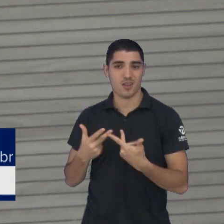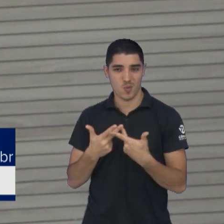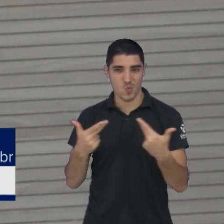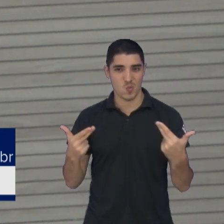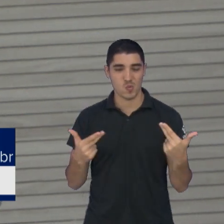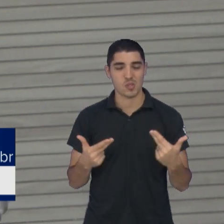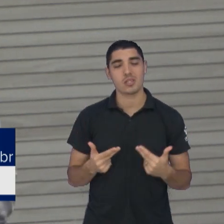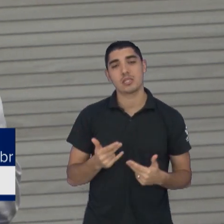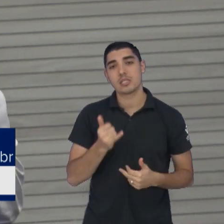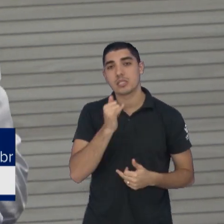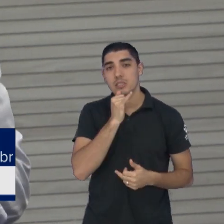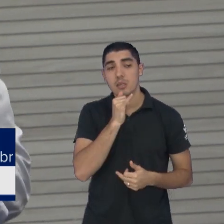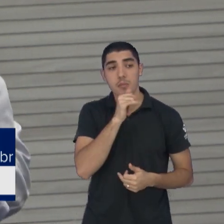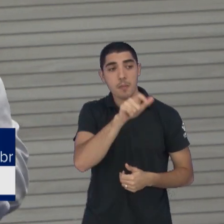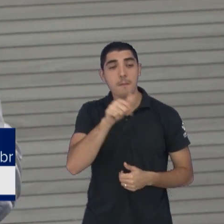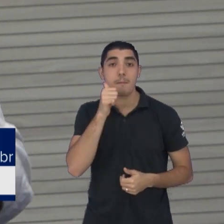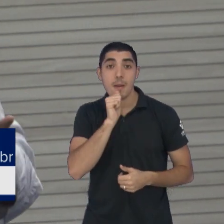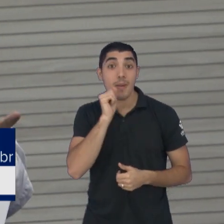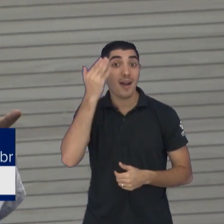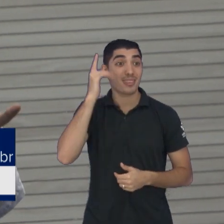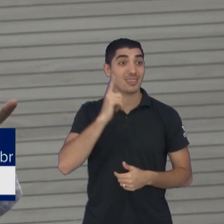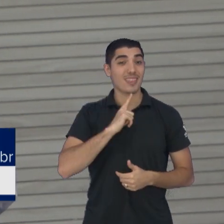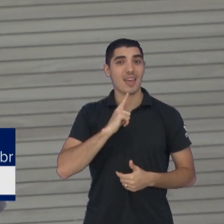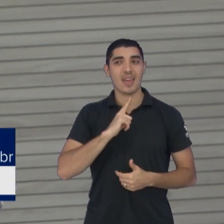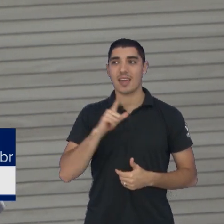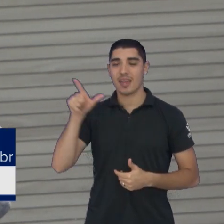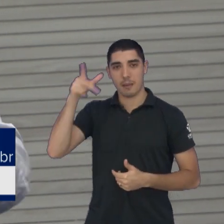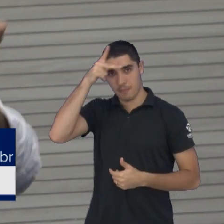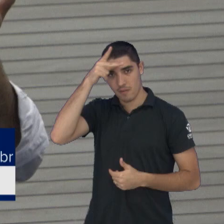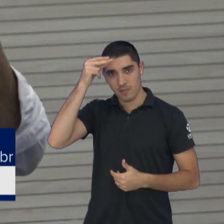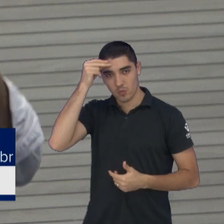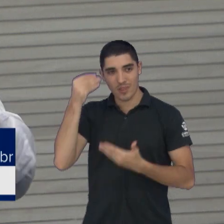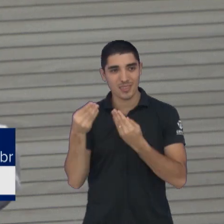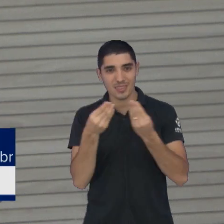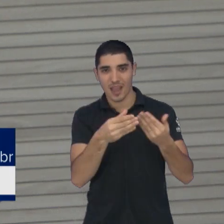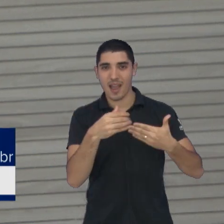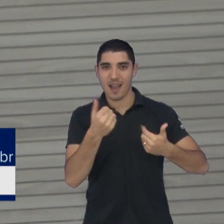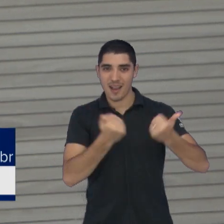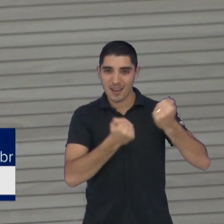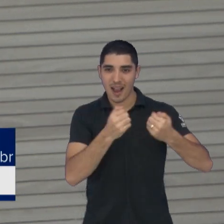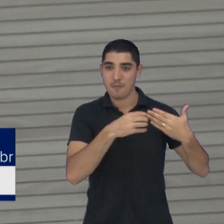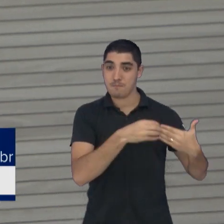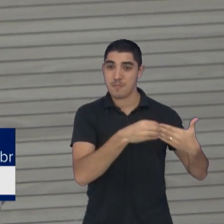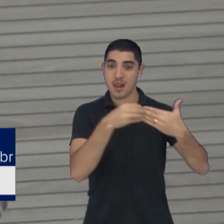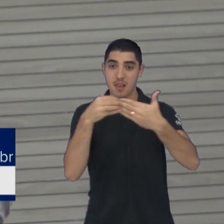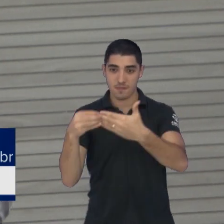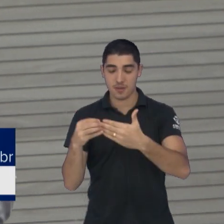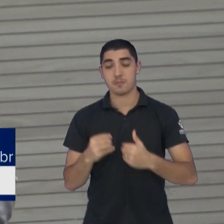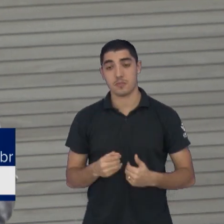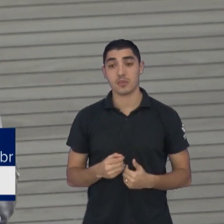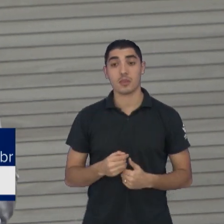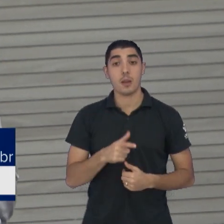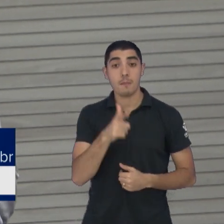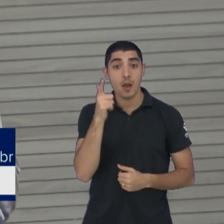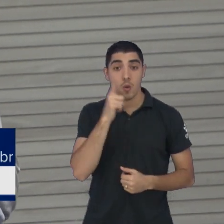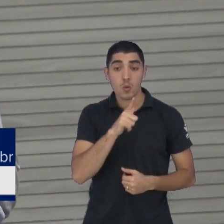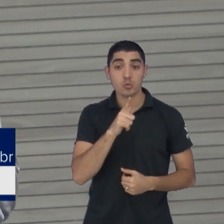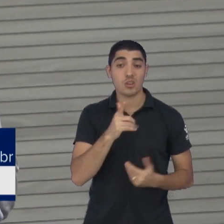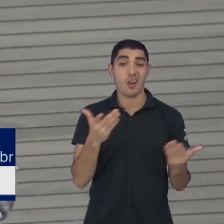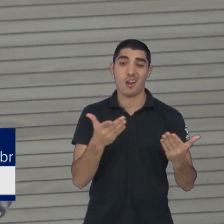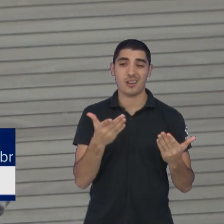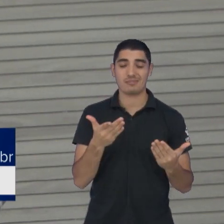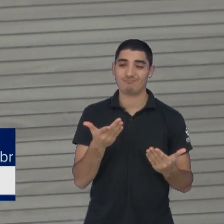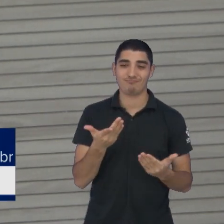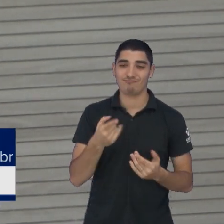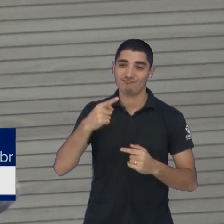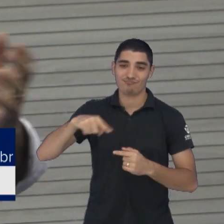carro, passa ali pela uma doutora, que não chegou o nome para a gente ainda, passa a usar ônibus, né?